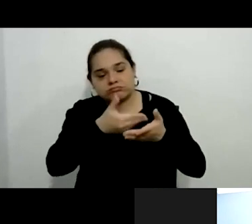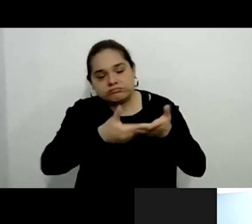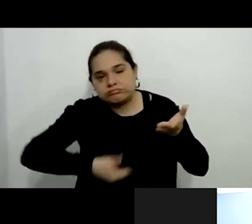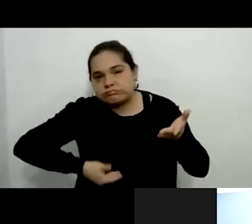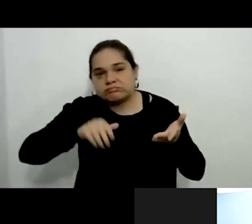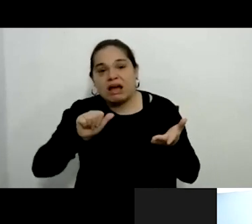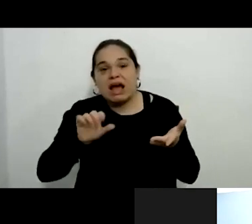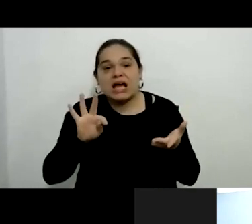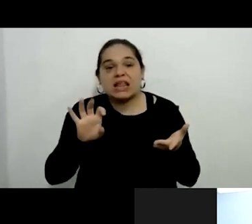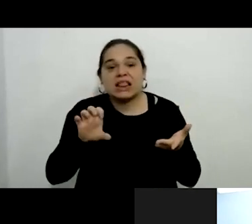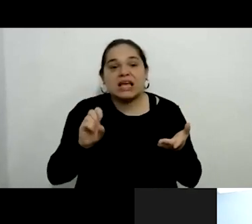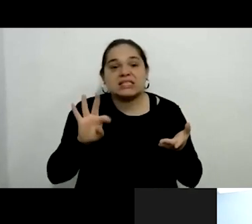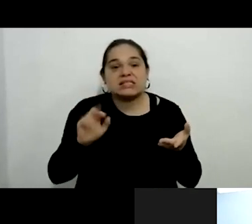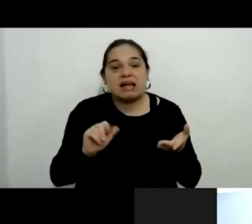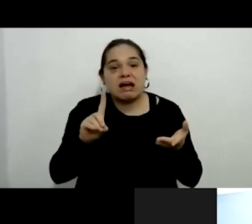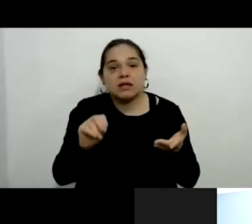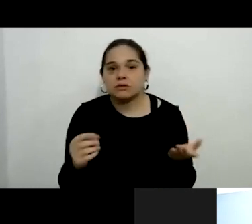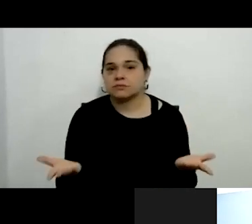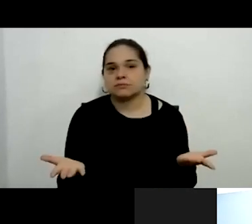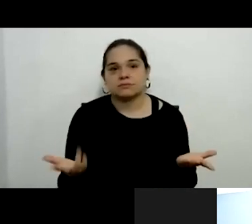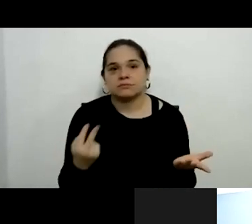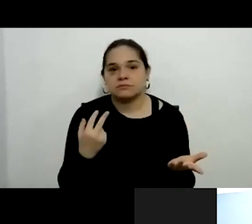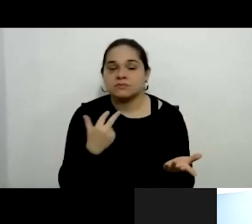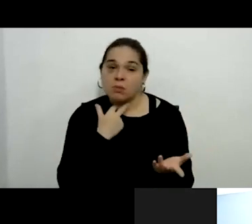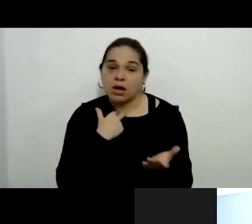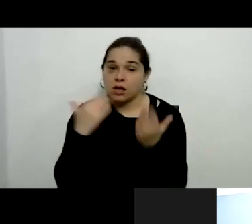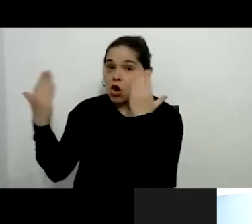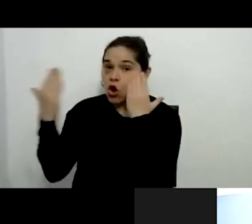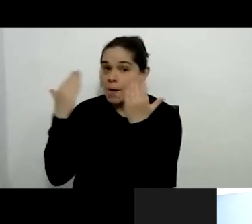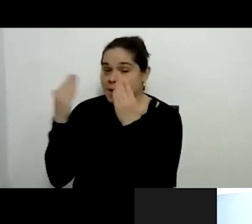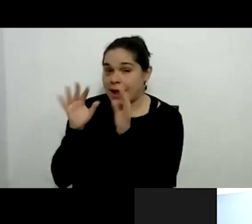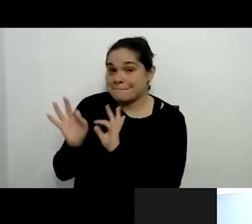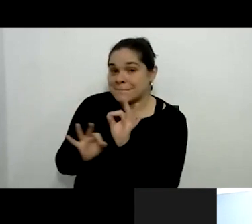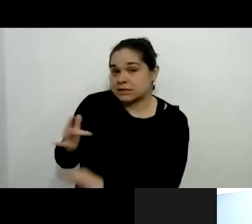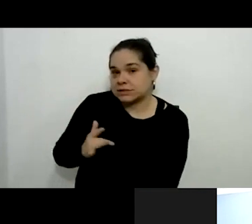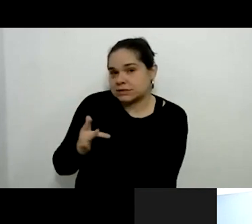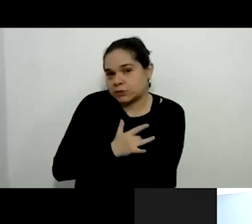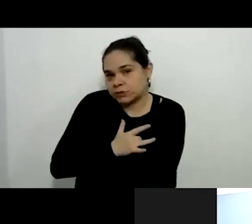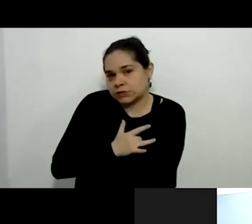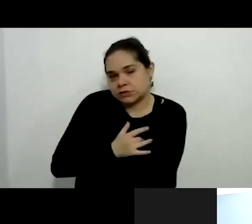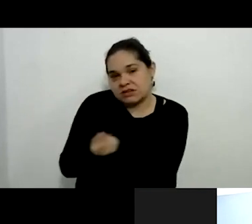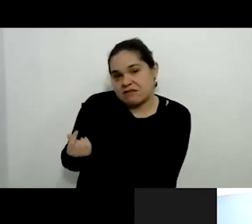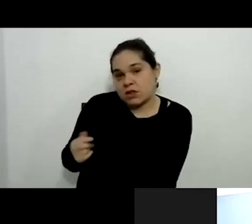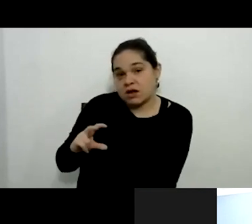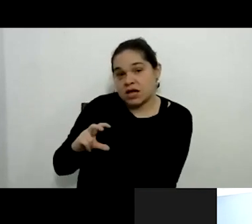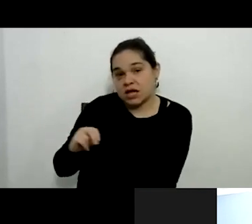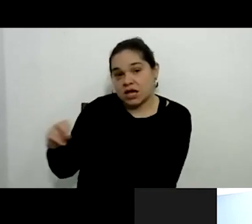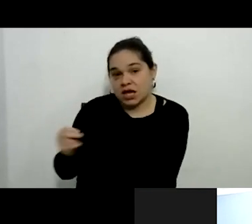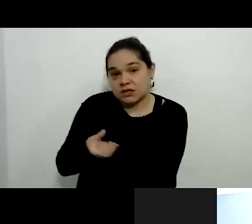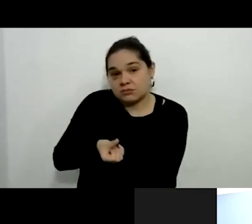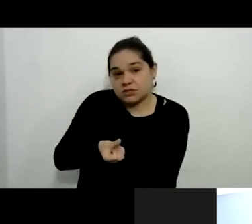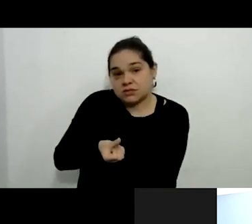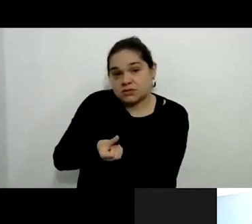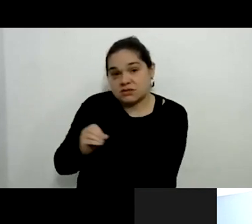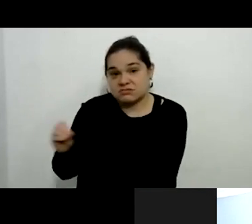Então, não dá pra comparar com o plano de saúde? Claro que não, o plano de saúde custa 500, 600 reais, mas é uma